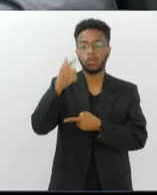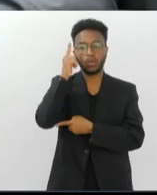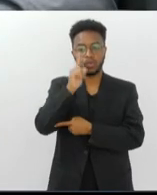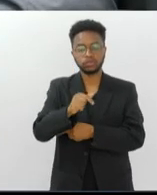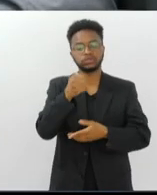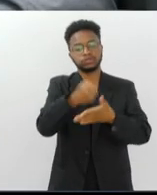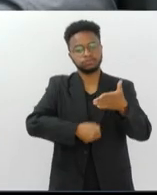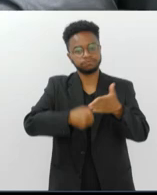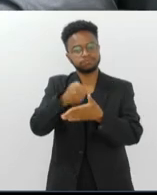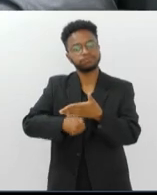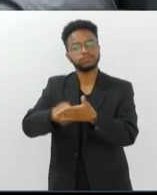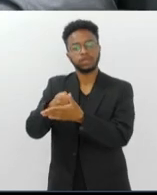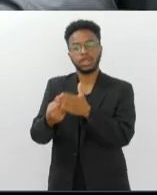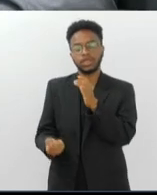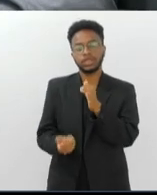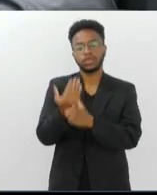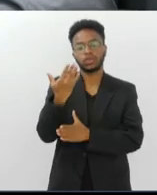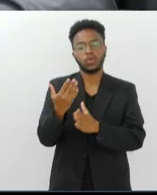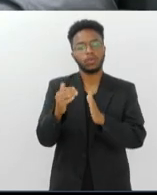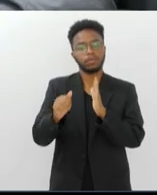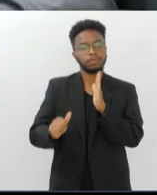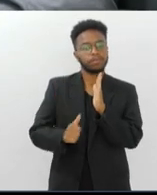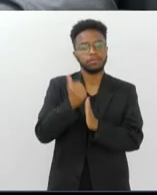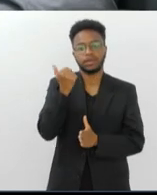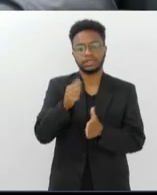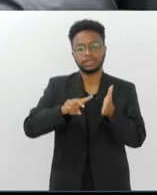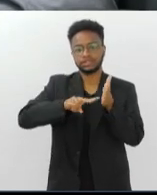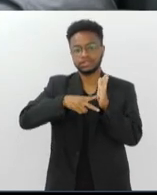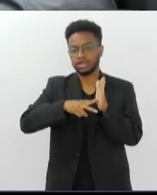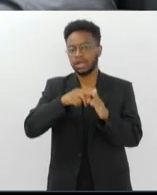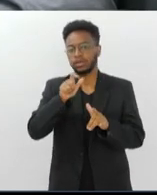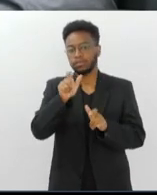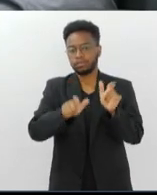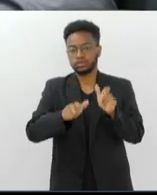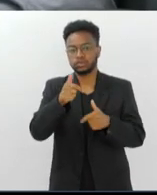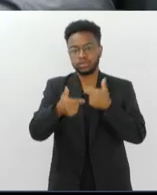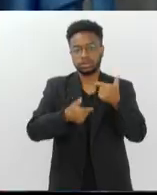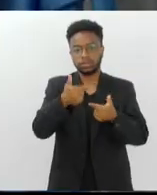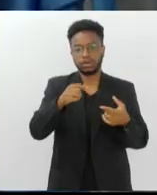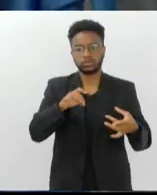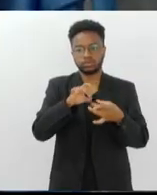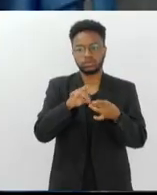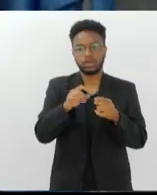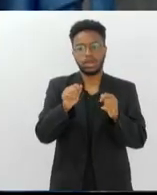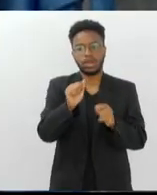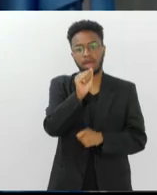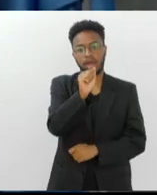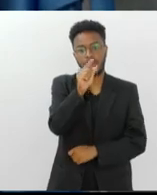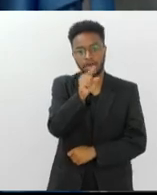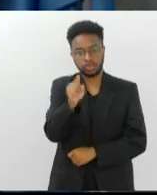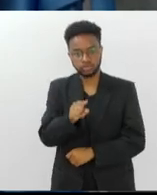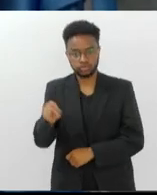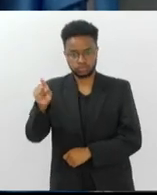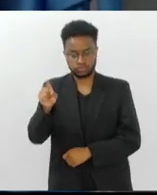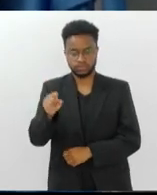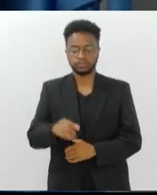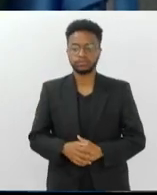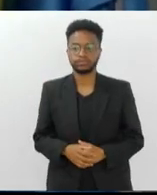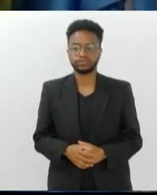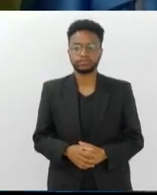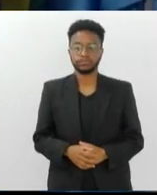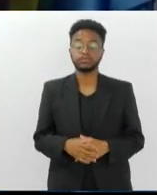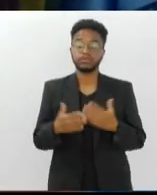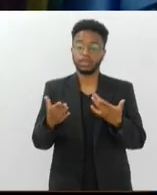muita luta, fundar o primeiro sindicato dos trabalhadores da Amazon. Exemplos como o do Christian